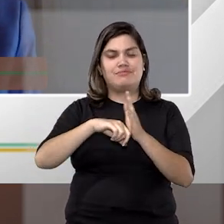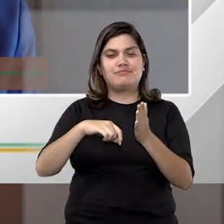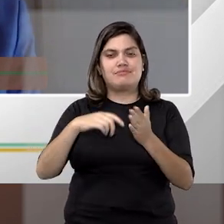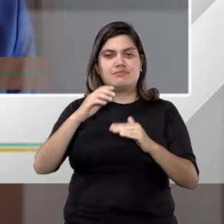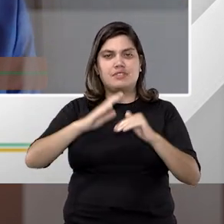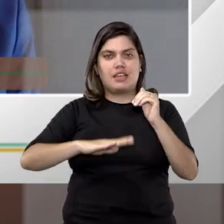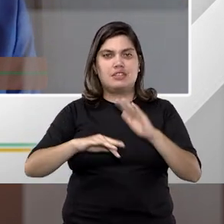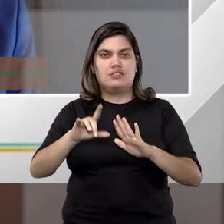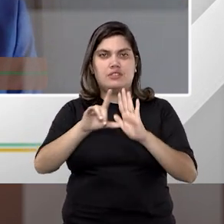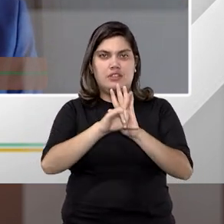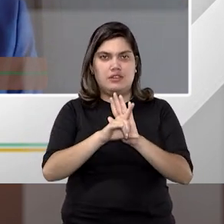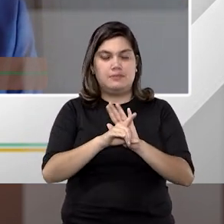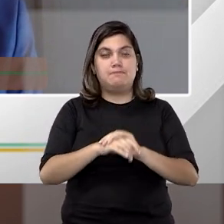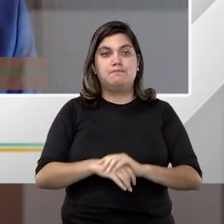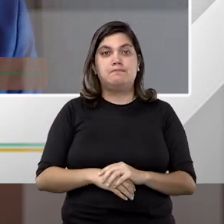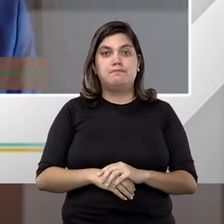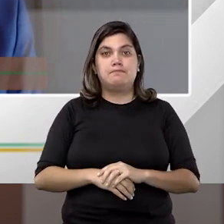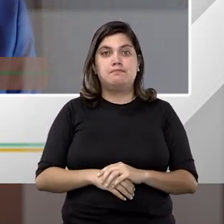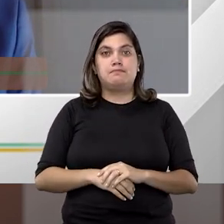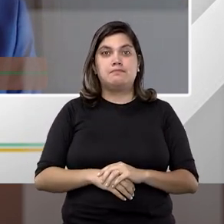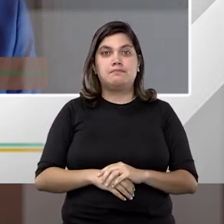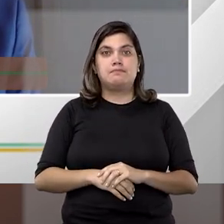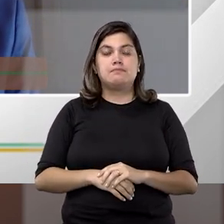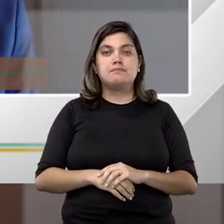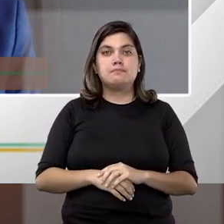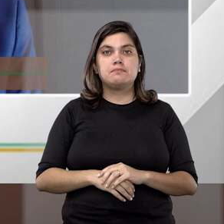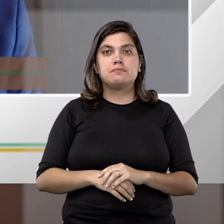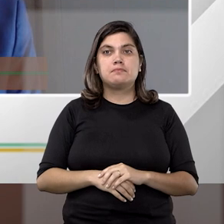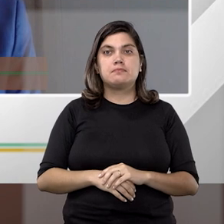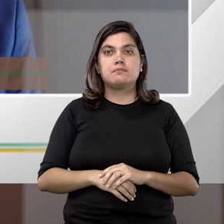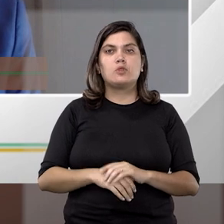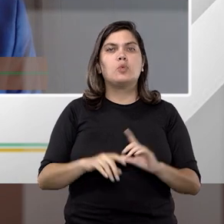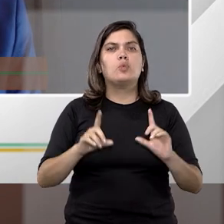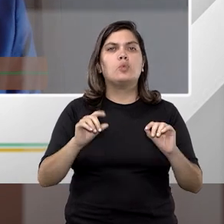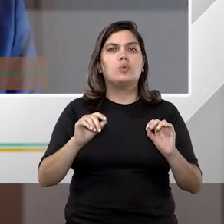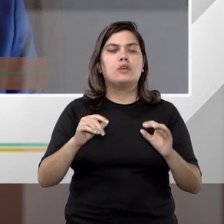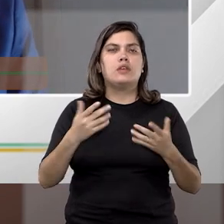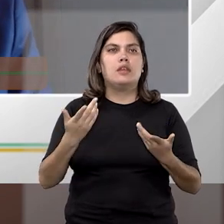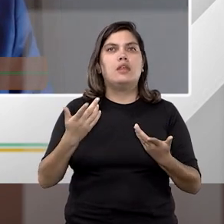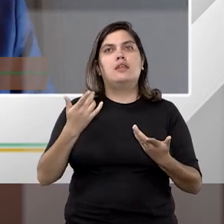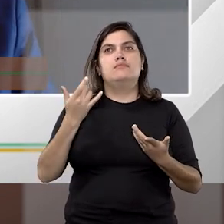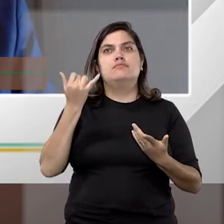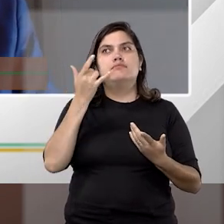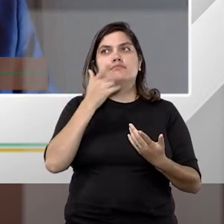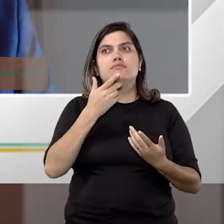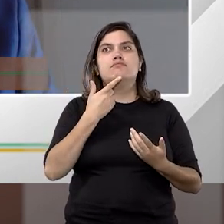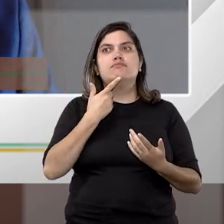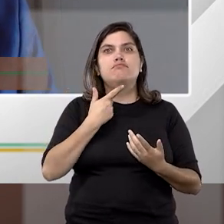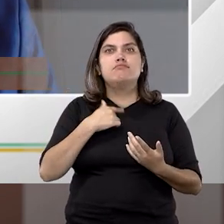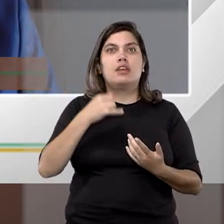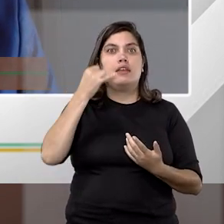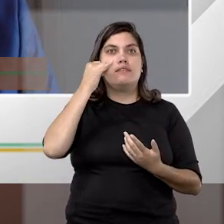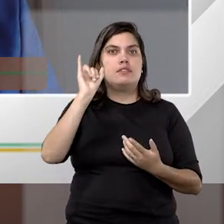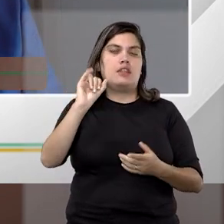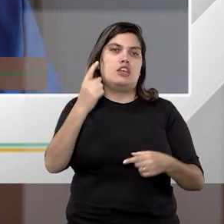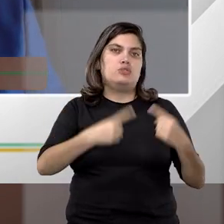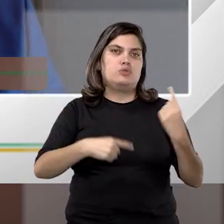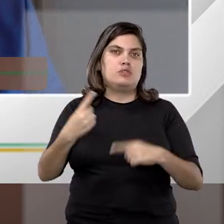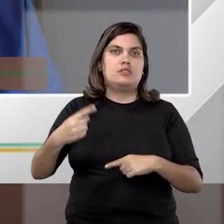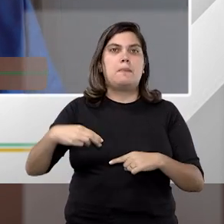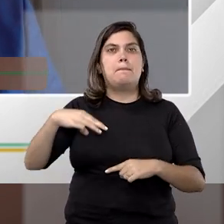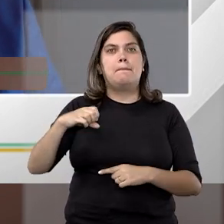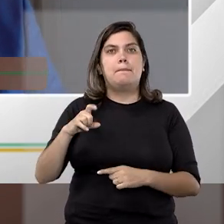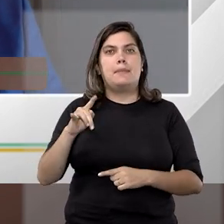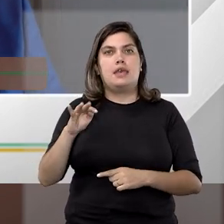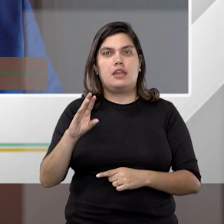de aplicação da Lei ao caso concreto ou seja de aplicar lei penal o que se quer evitar Justamente